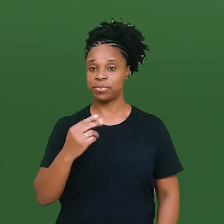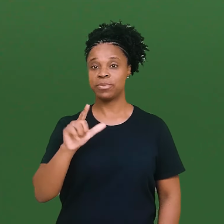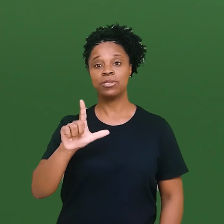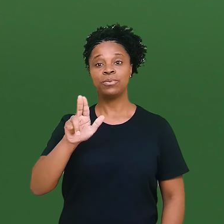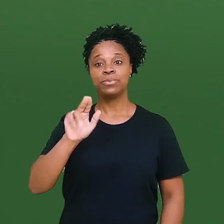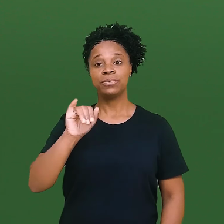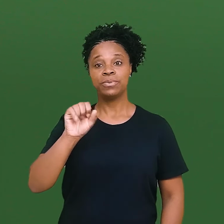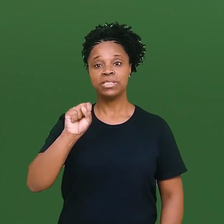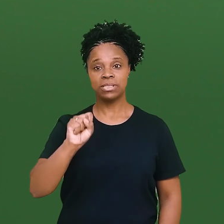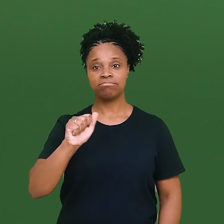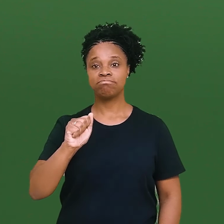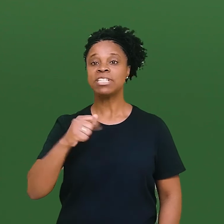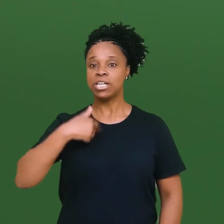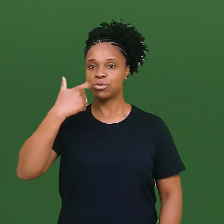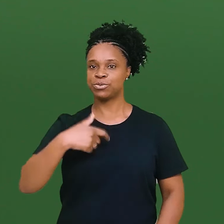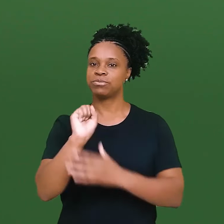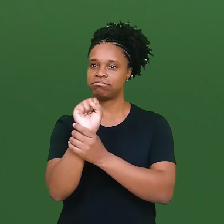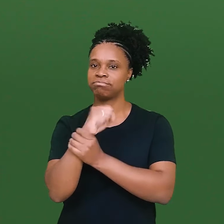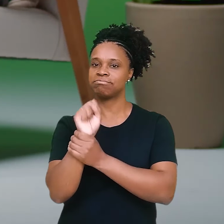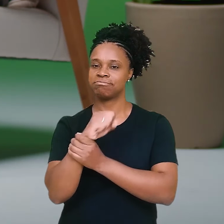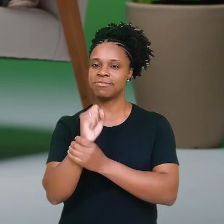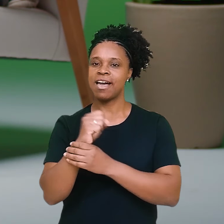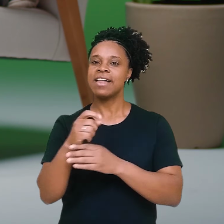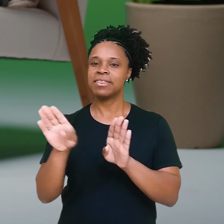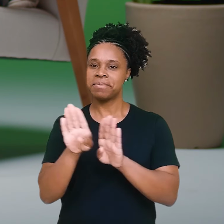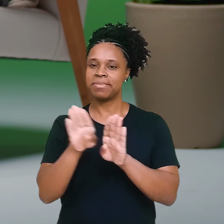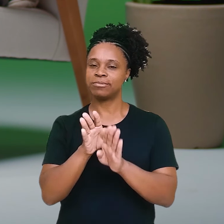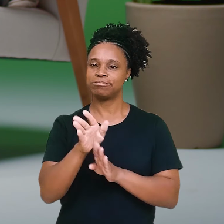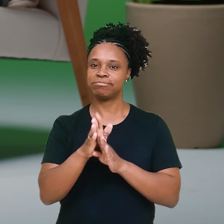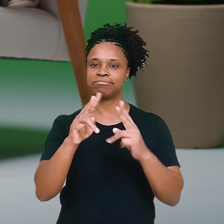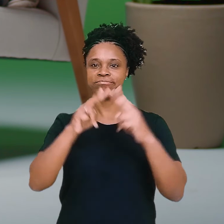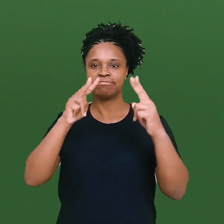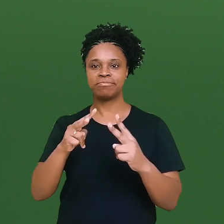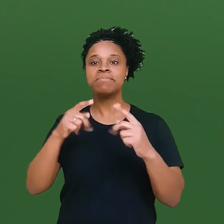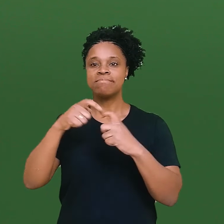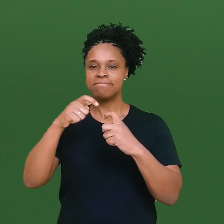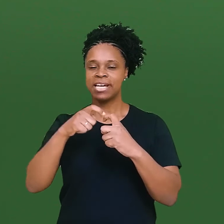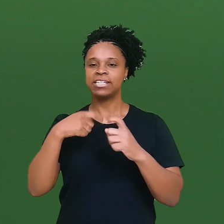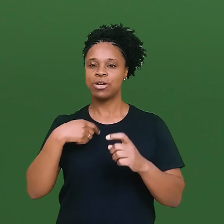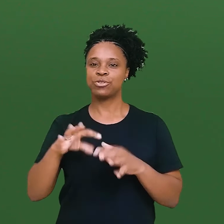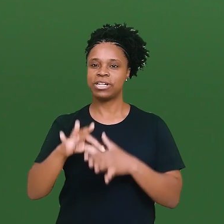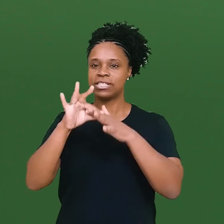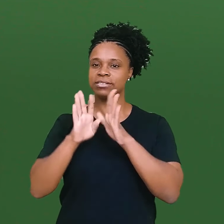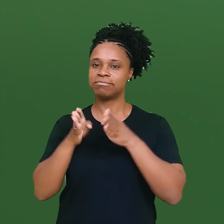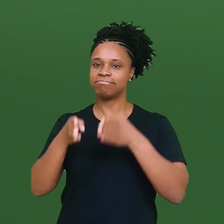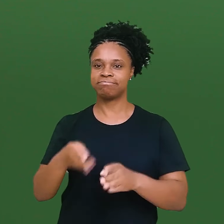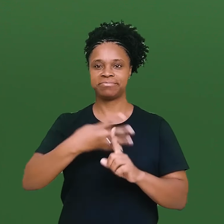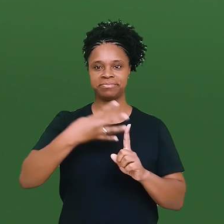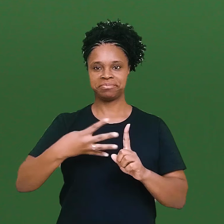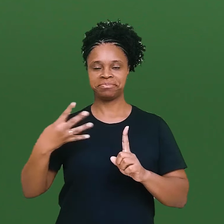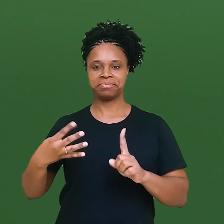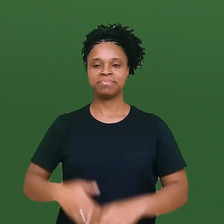Meu nome é Luísa, eu sou fisioterapeuta, consultora em telesaúde no Einstein e sou uma das líderes do grupo de